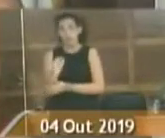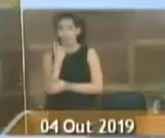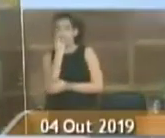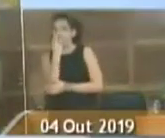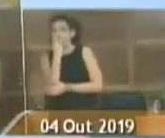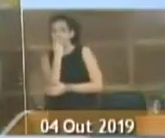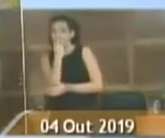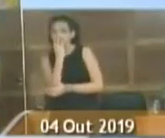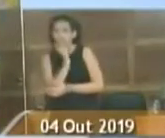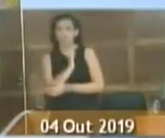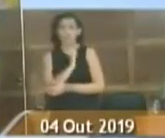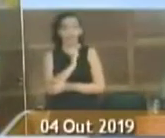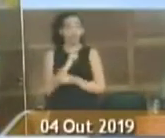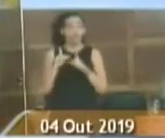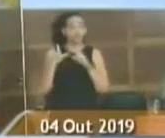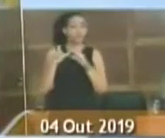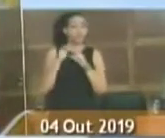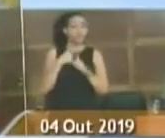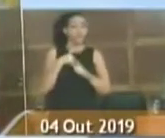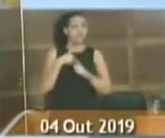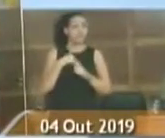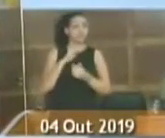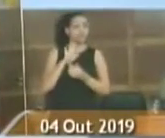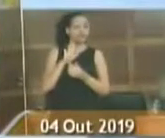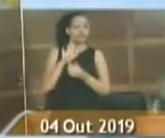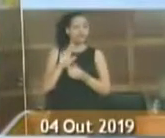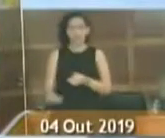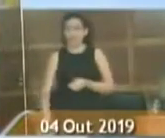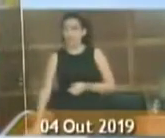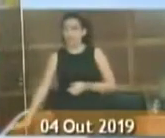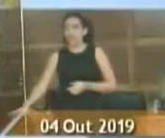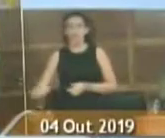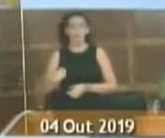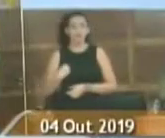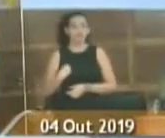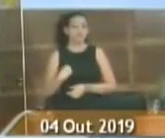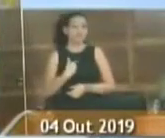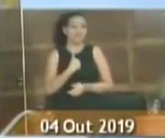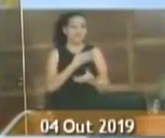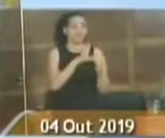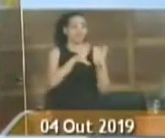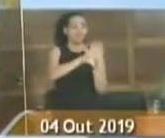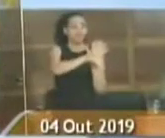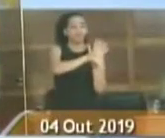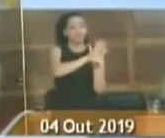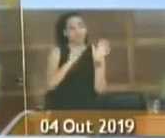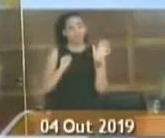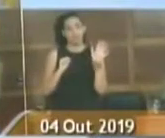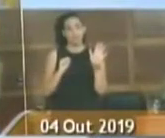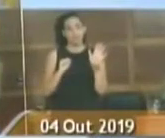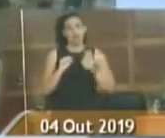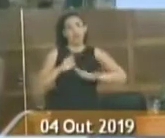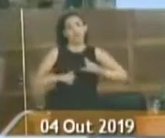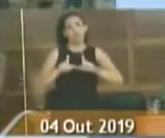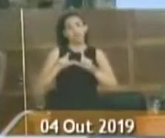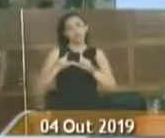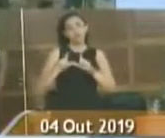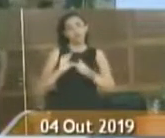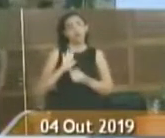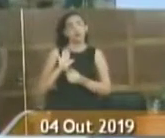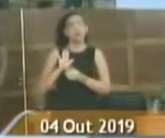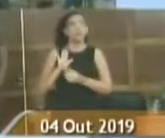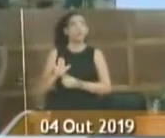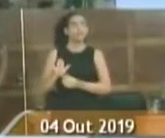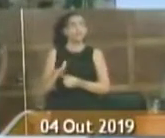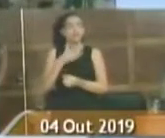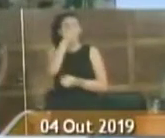tirei até algumas fotos aí que depois eu soube que crianças estariam presentes no ambiente, e aí eu já não mudei um pouco. Pode passar. Aí as pessoas